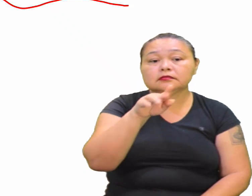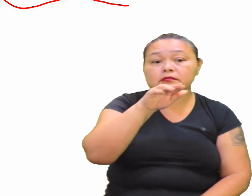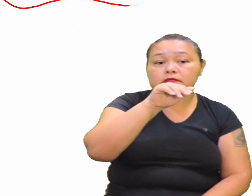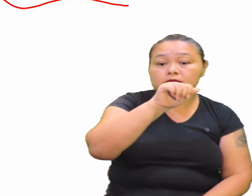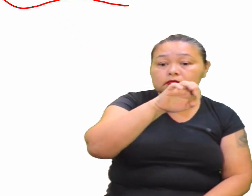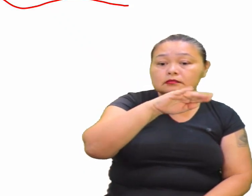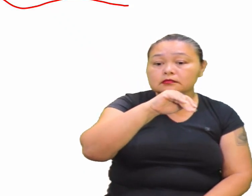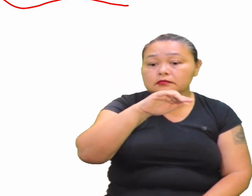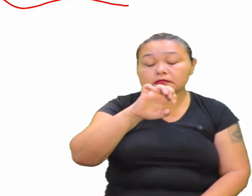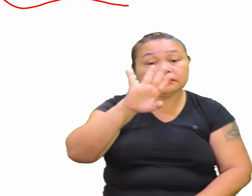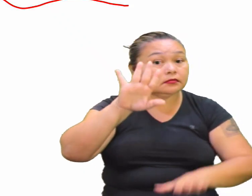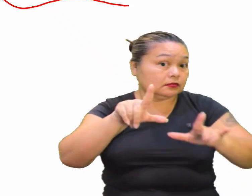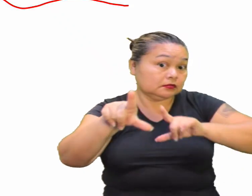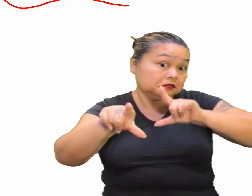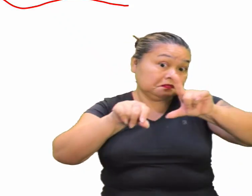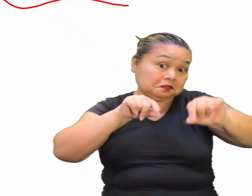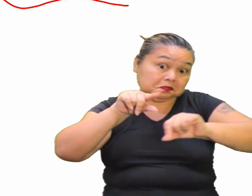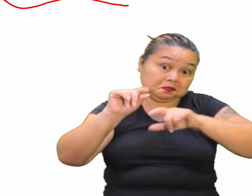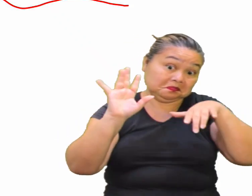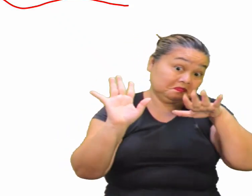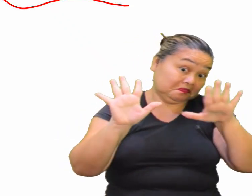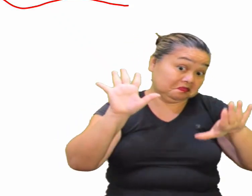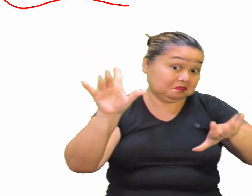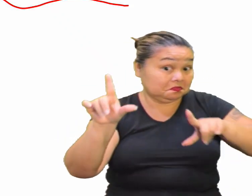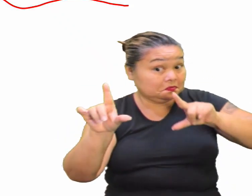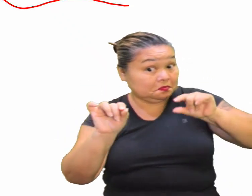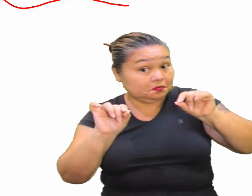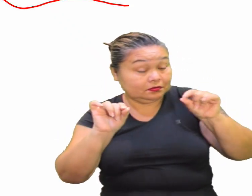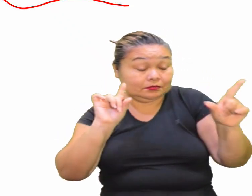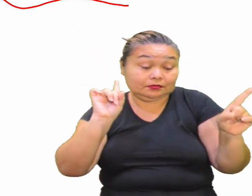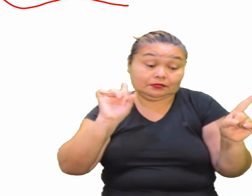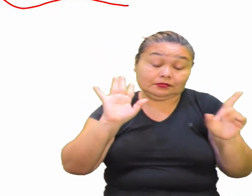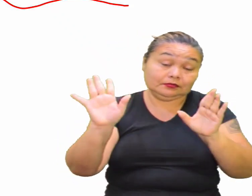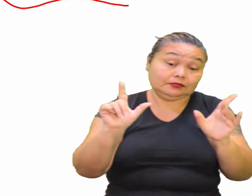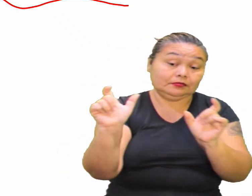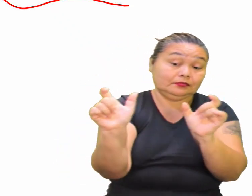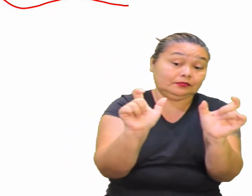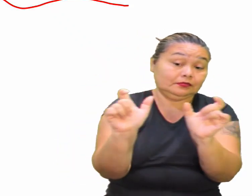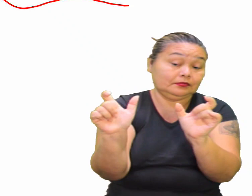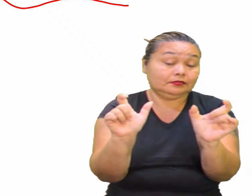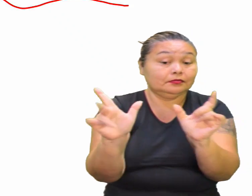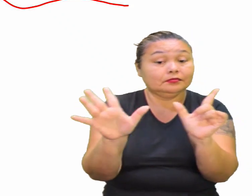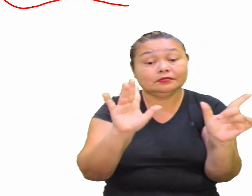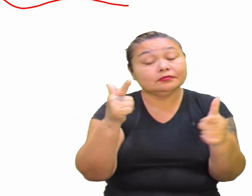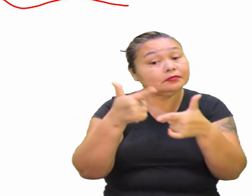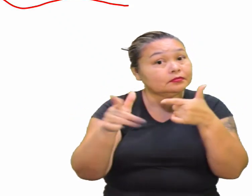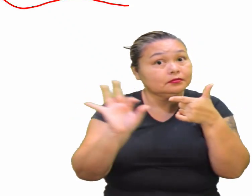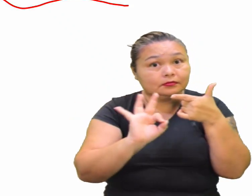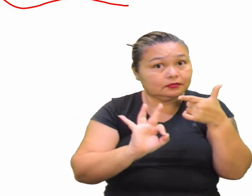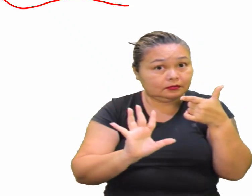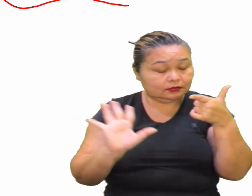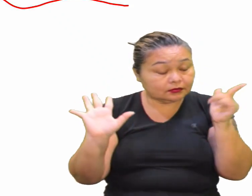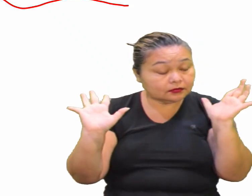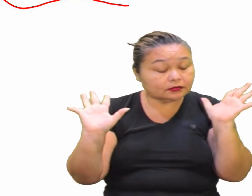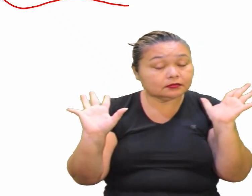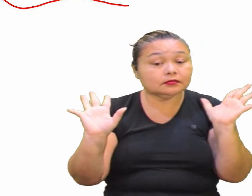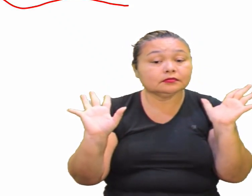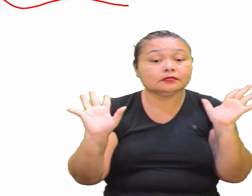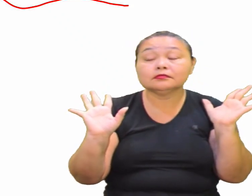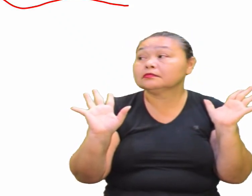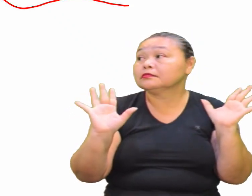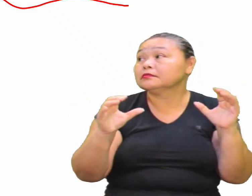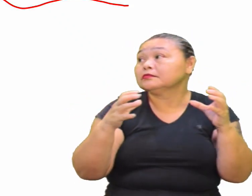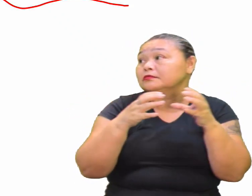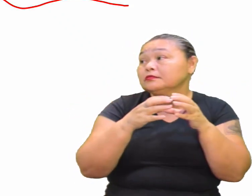exese, exese. Aí eu às vezes eu falo exese, eu falo exese. Até a gente mesmo troca. Mas não tem problema, tá bom, pessoal? É